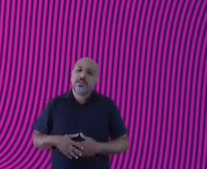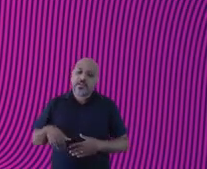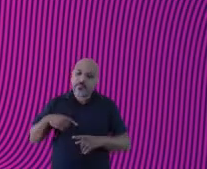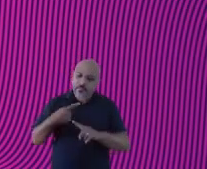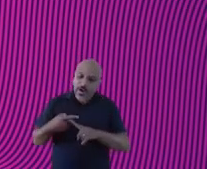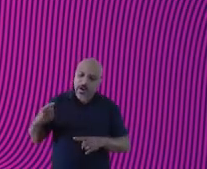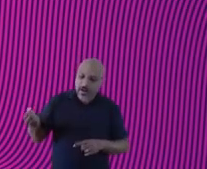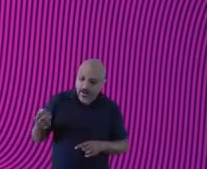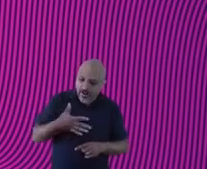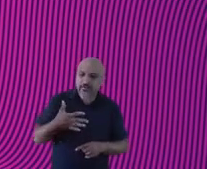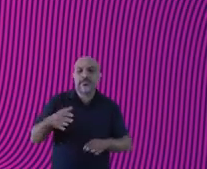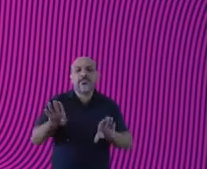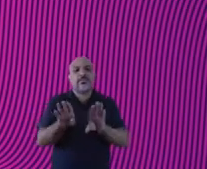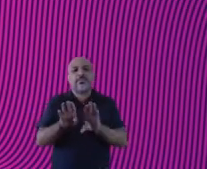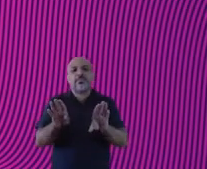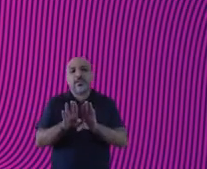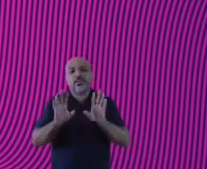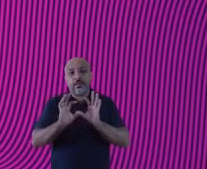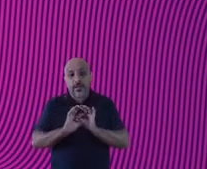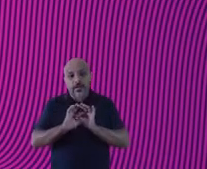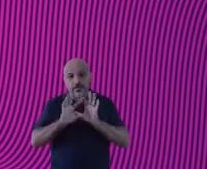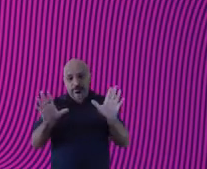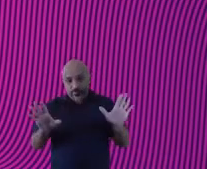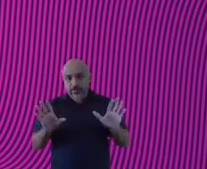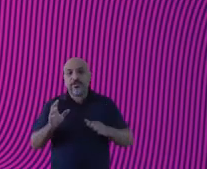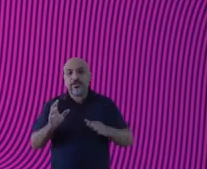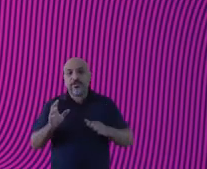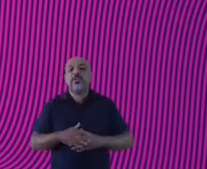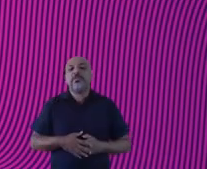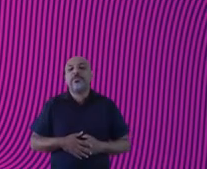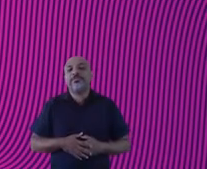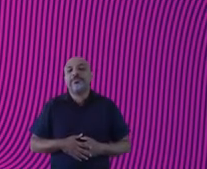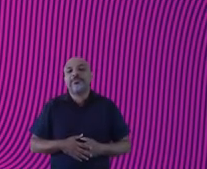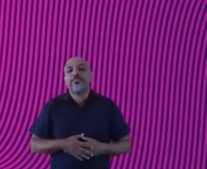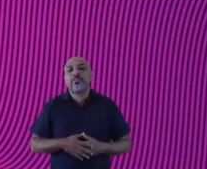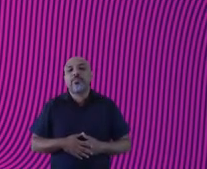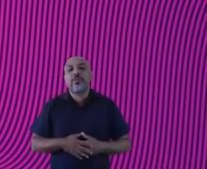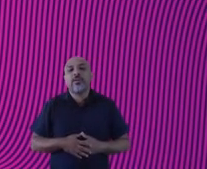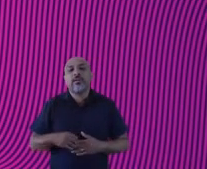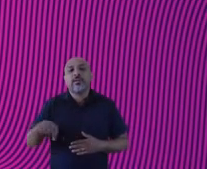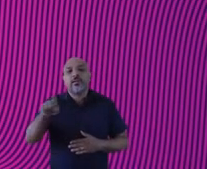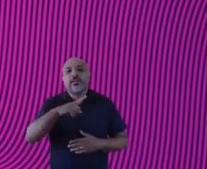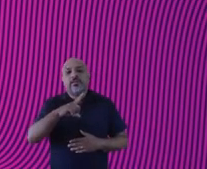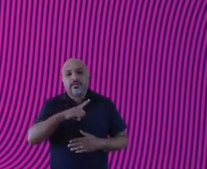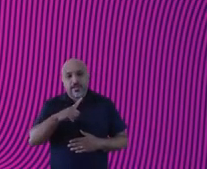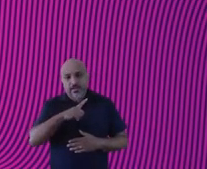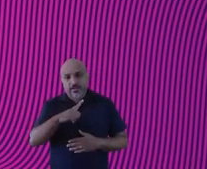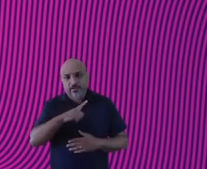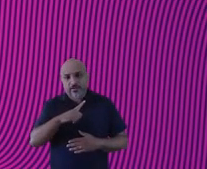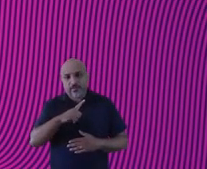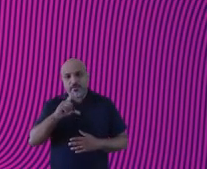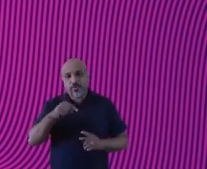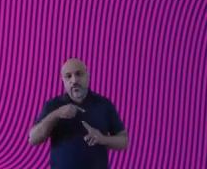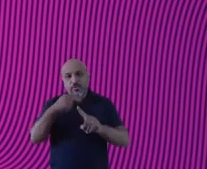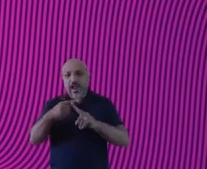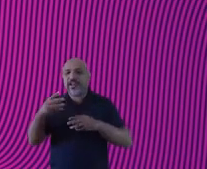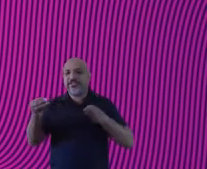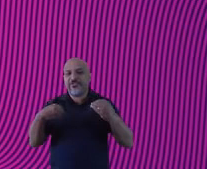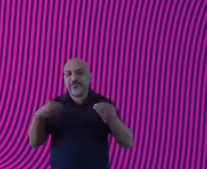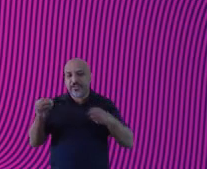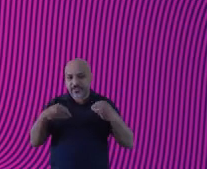também estão disponíveis e a gente tem um pouco mais de flexibilidade